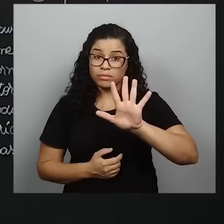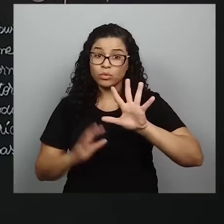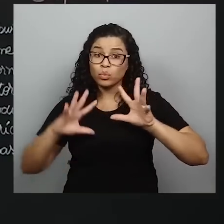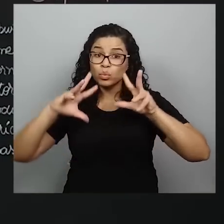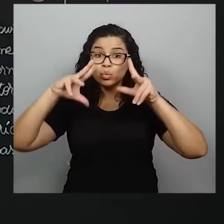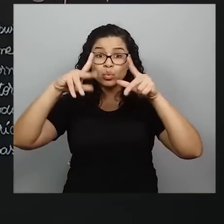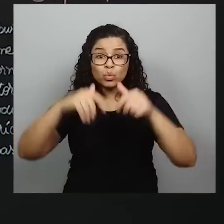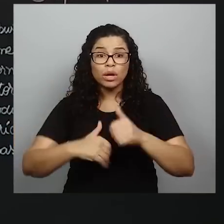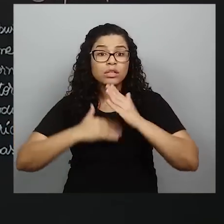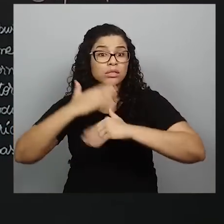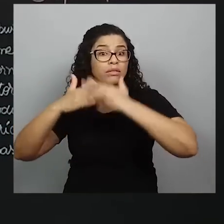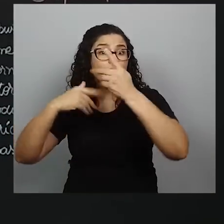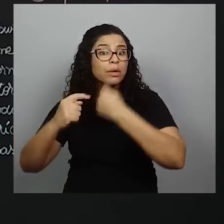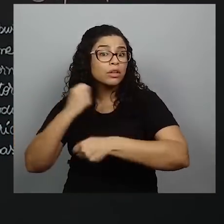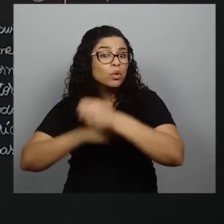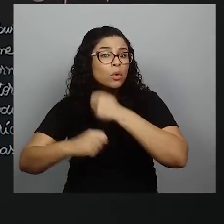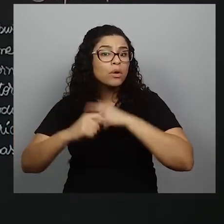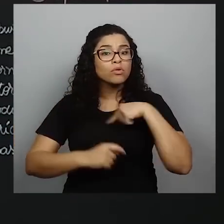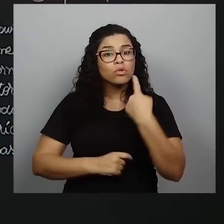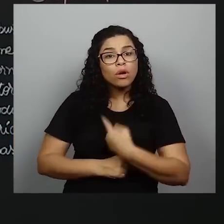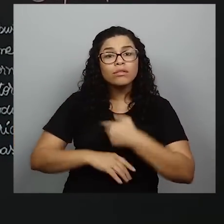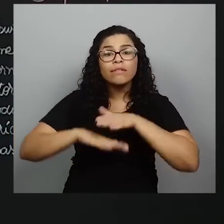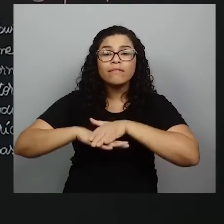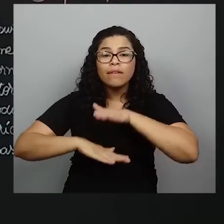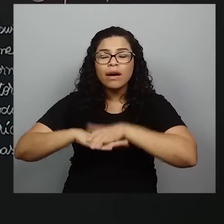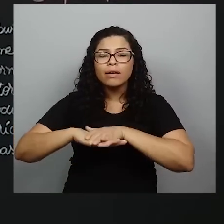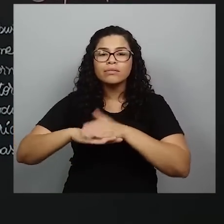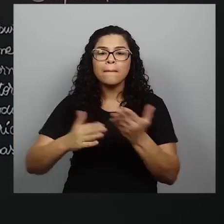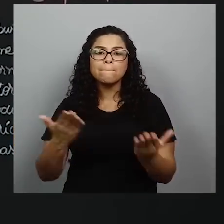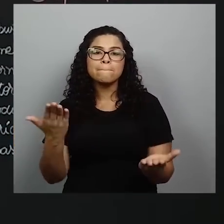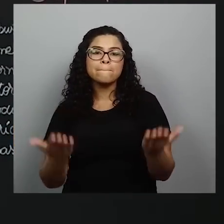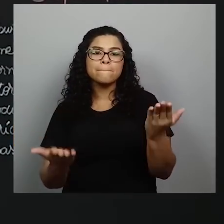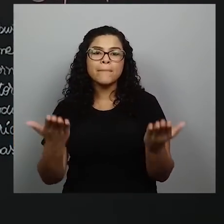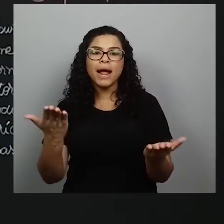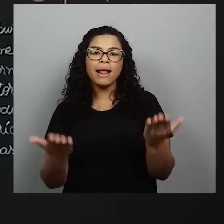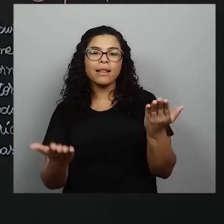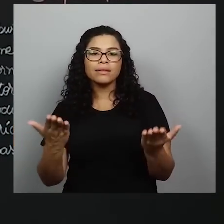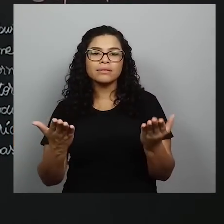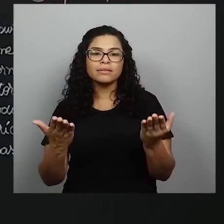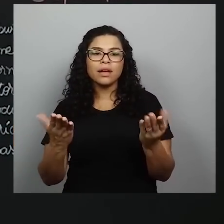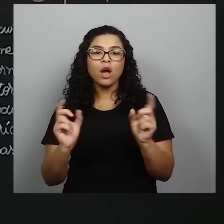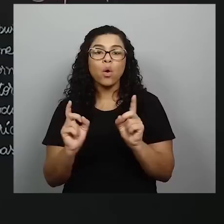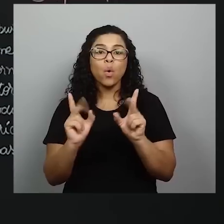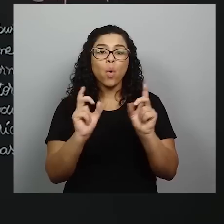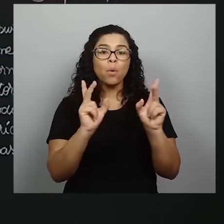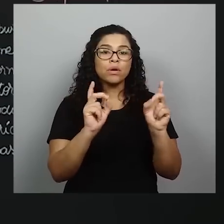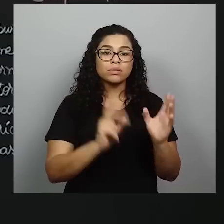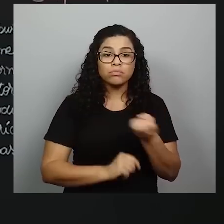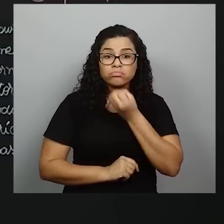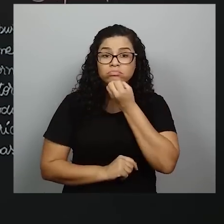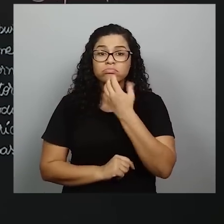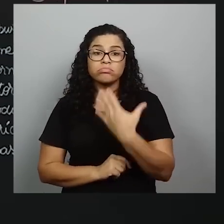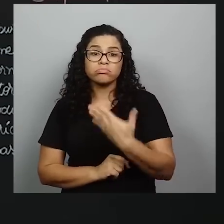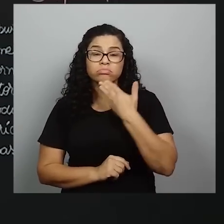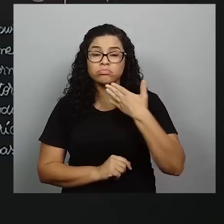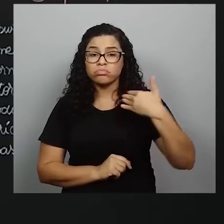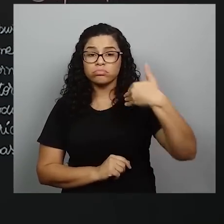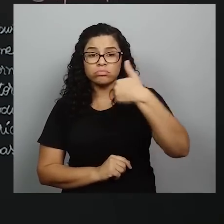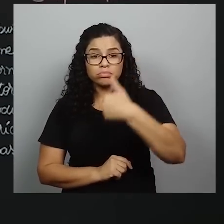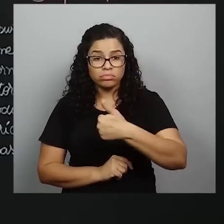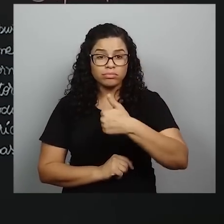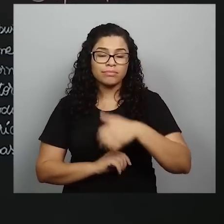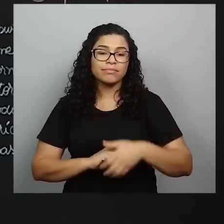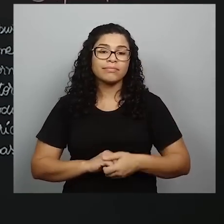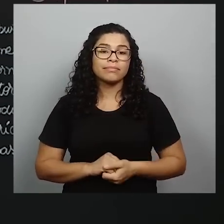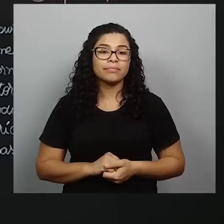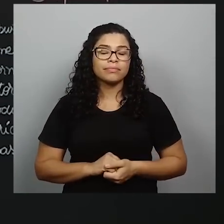todo um desenvolvimento econômico e faz com que nós tenhamos uma balança comercial favorável, pois nós temos uma grande fonte